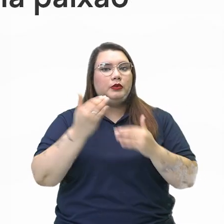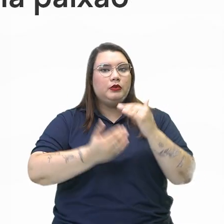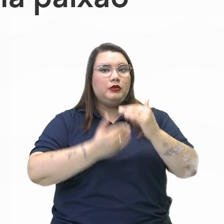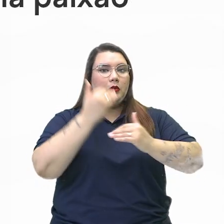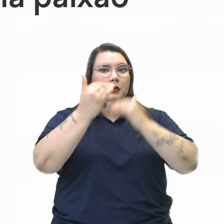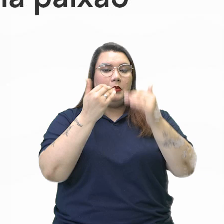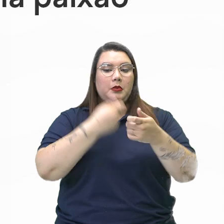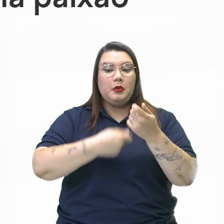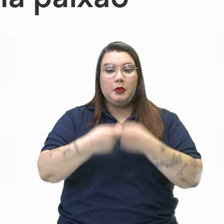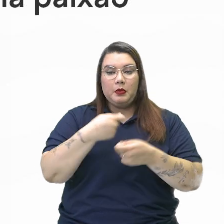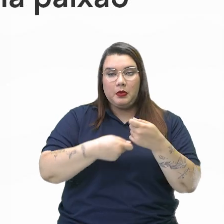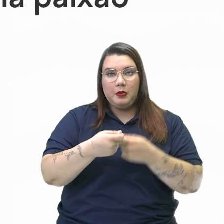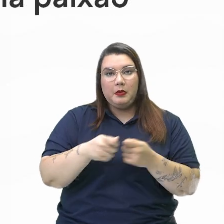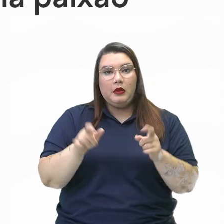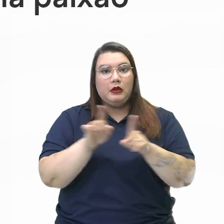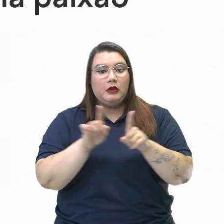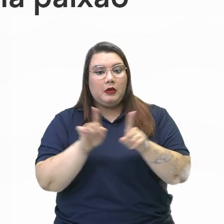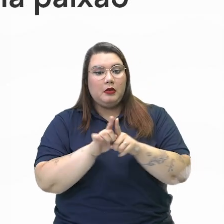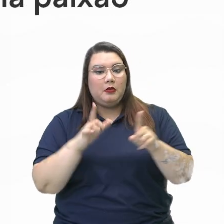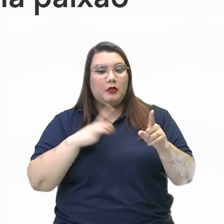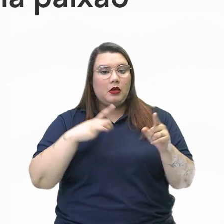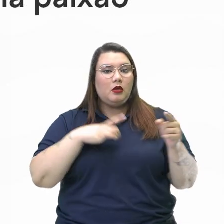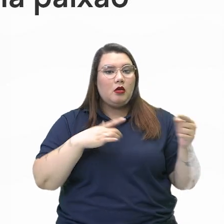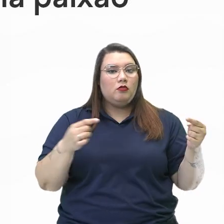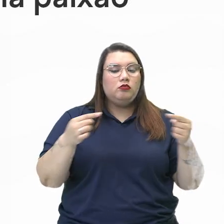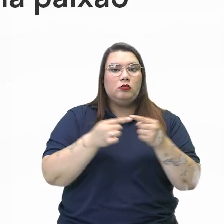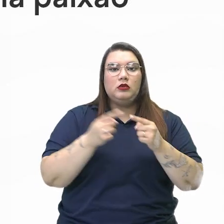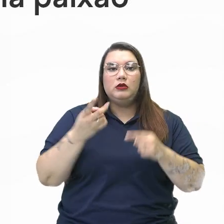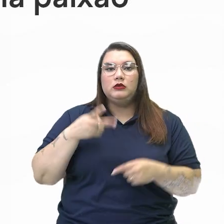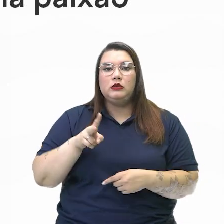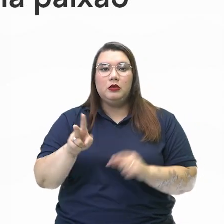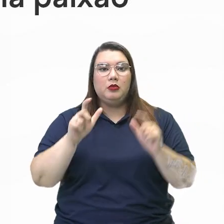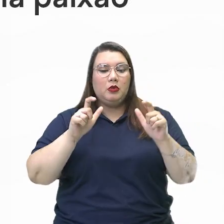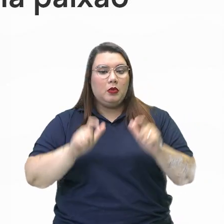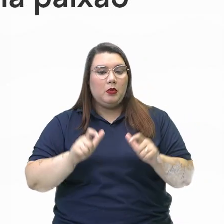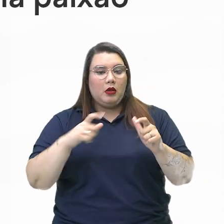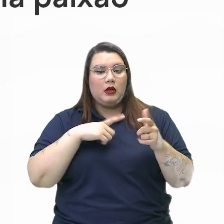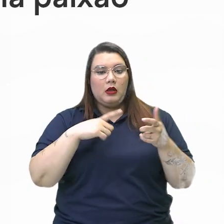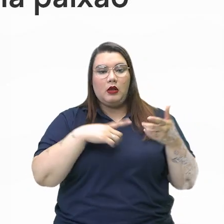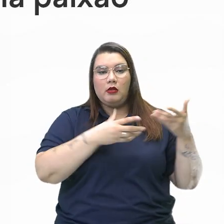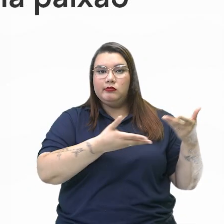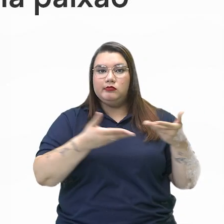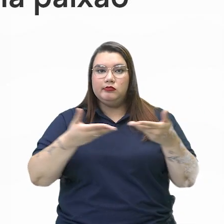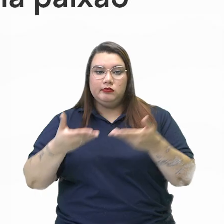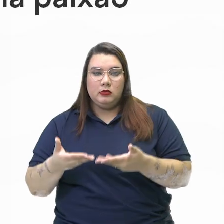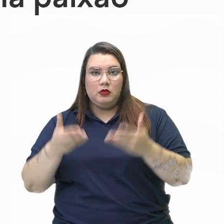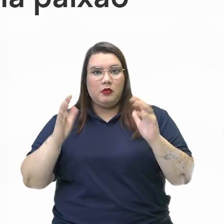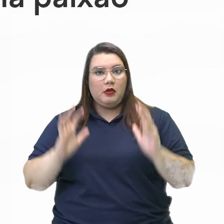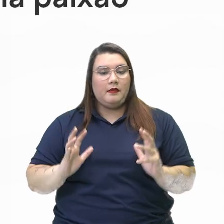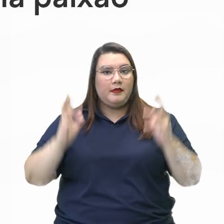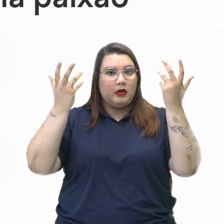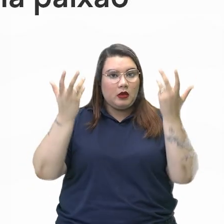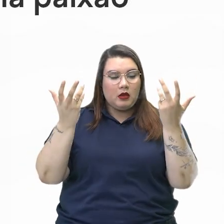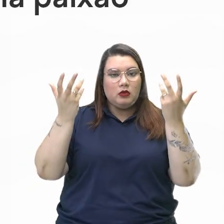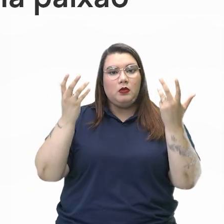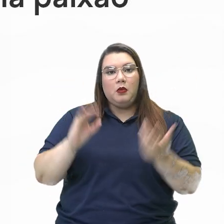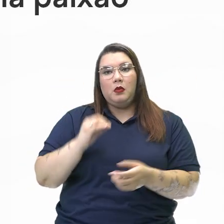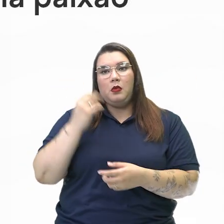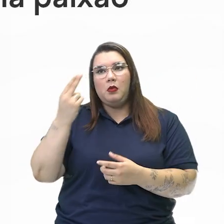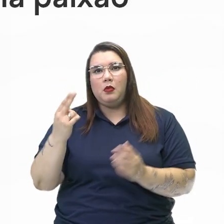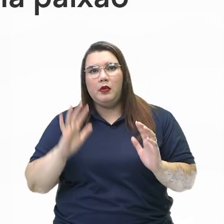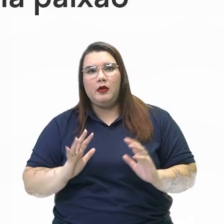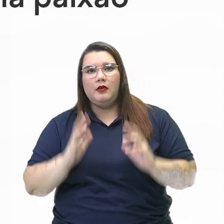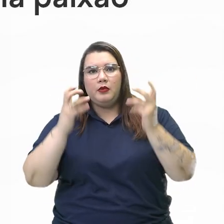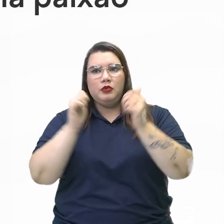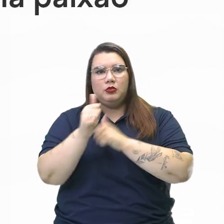econômico. E é claro que sempre num local que recebe um evento como esse, né, ou um evento esportivo em